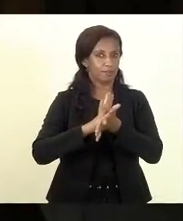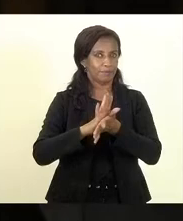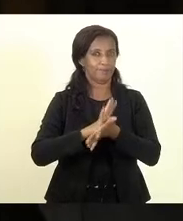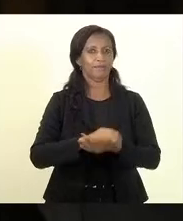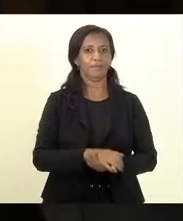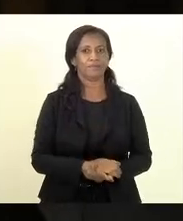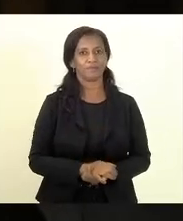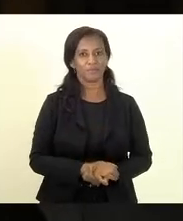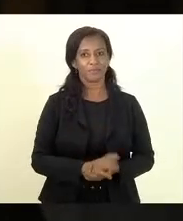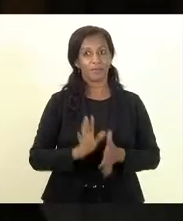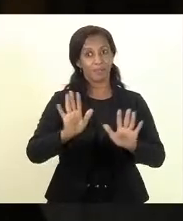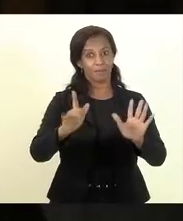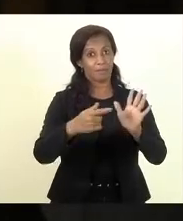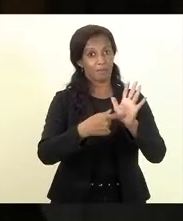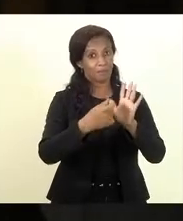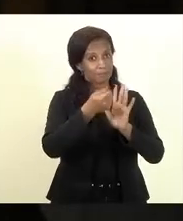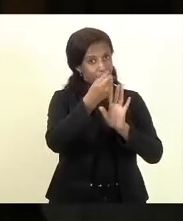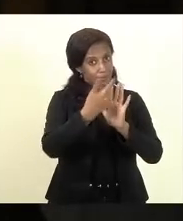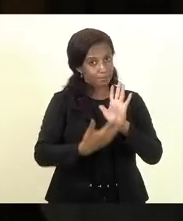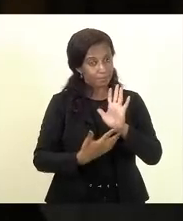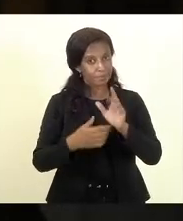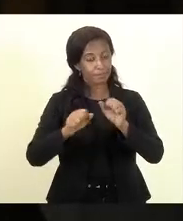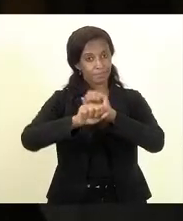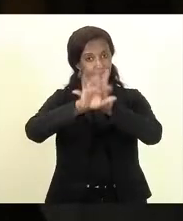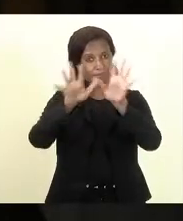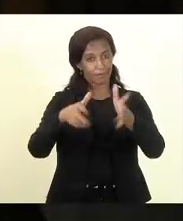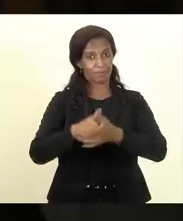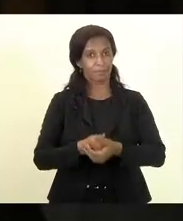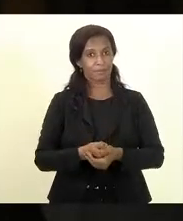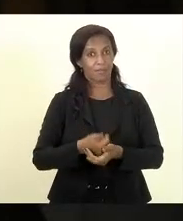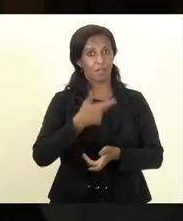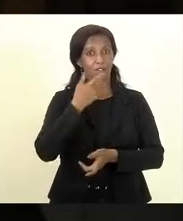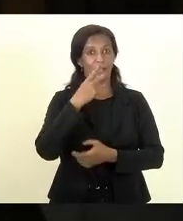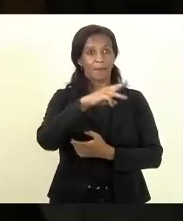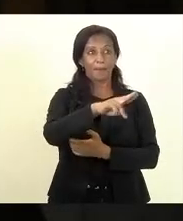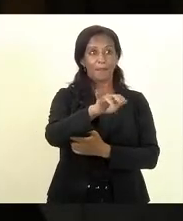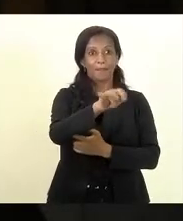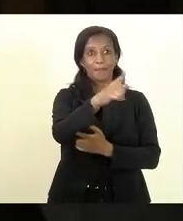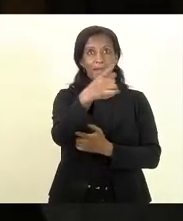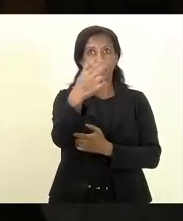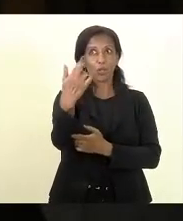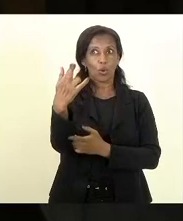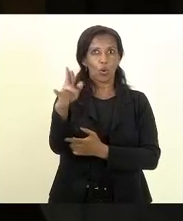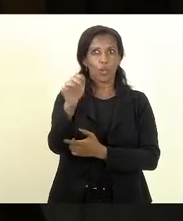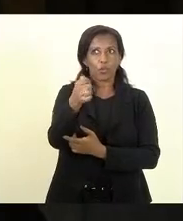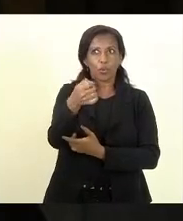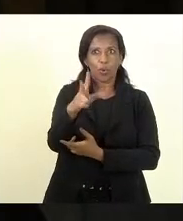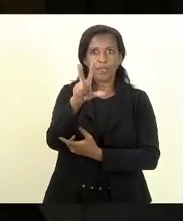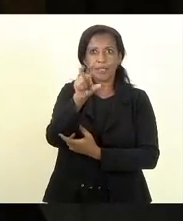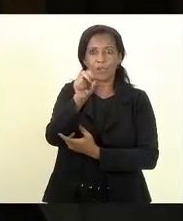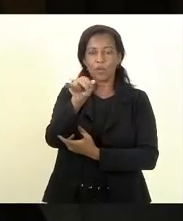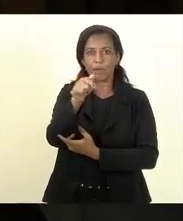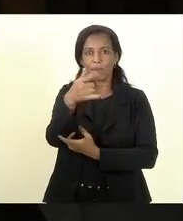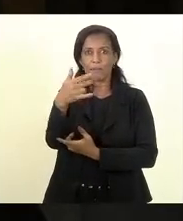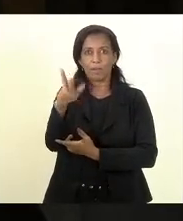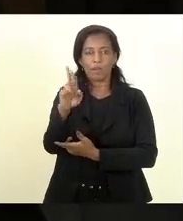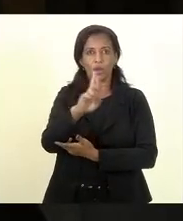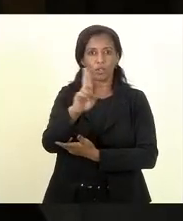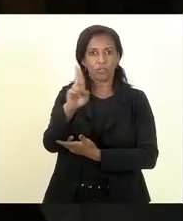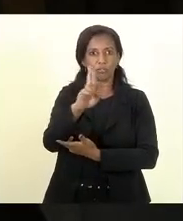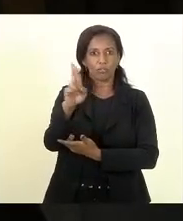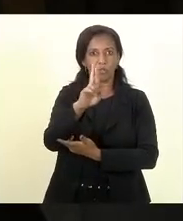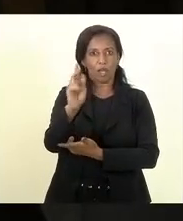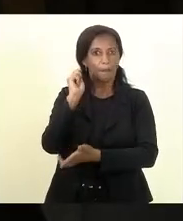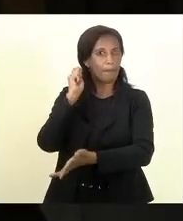claro. Mas isso aqui precisa ser esclarecido. Nós estamos falando de milhões, de quase 50 milhões de reais de restos a